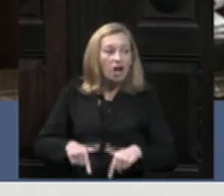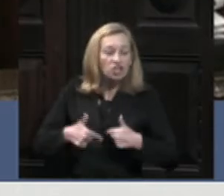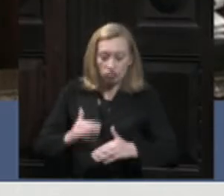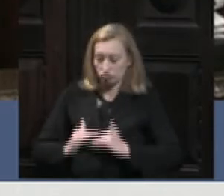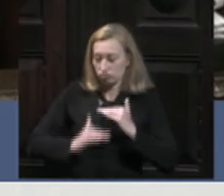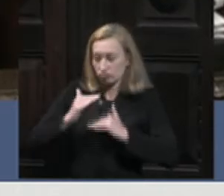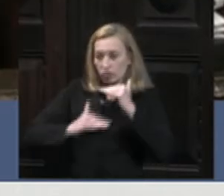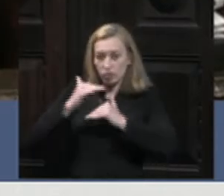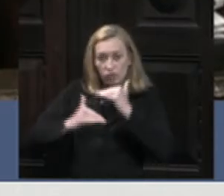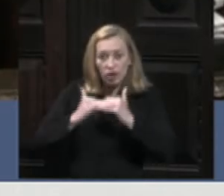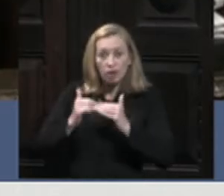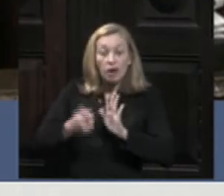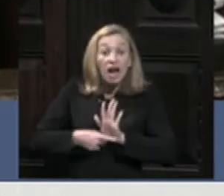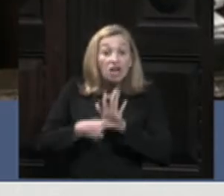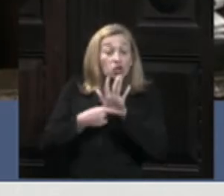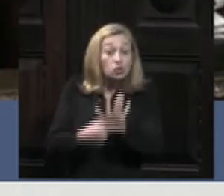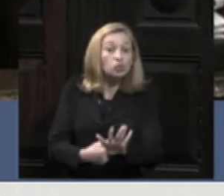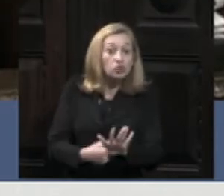para